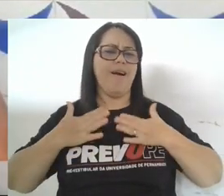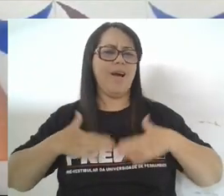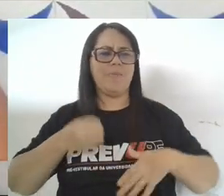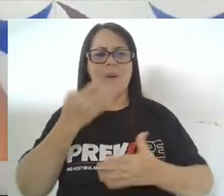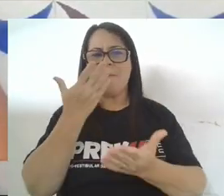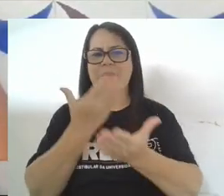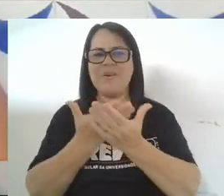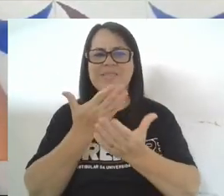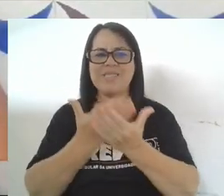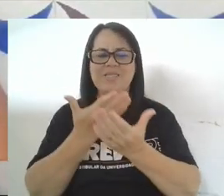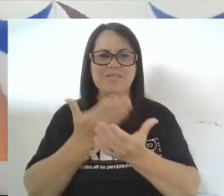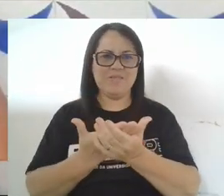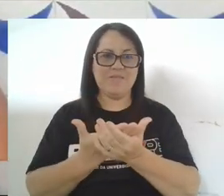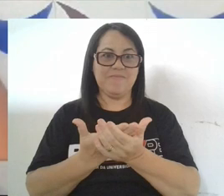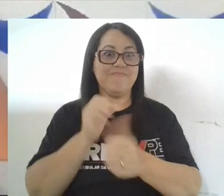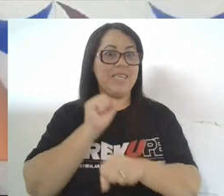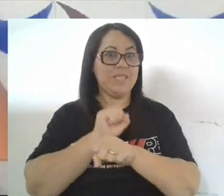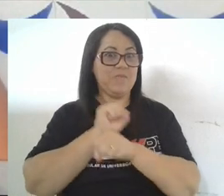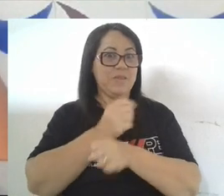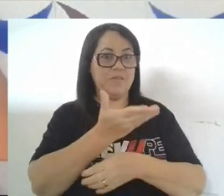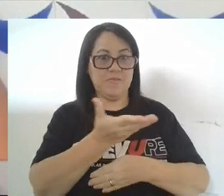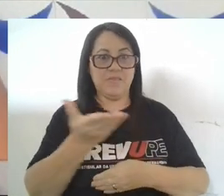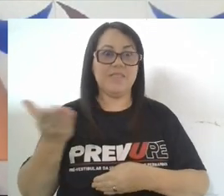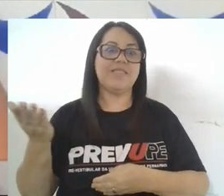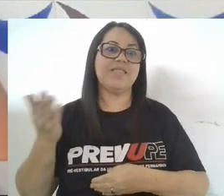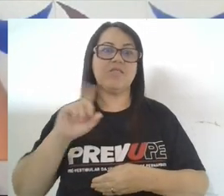Bons estudos! Aguardo vocês